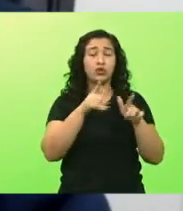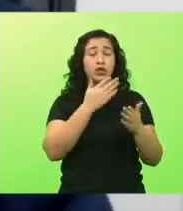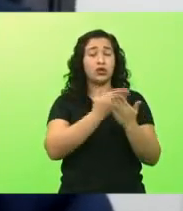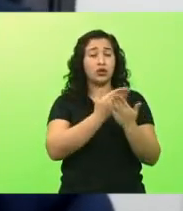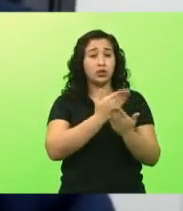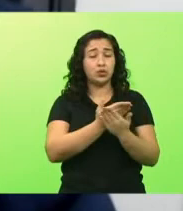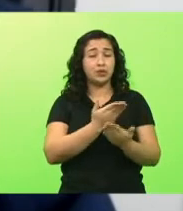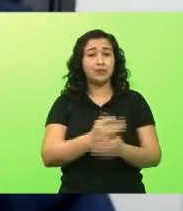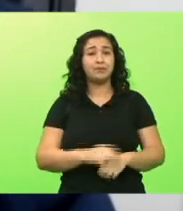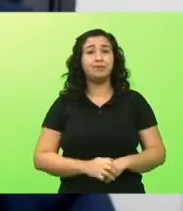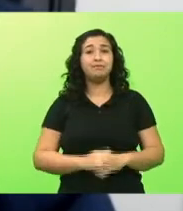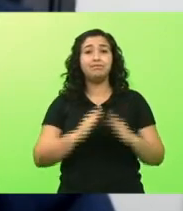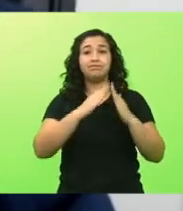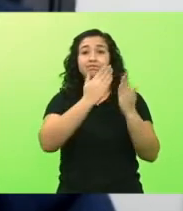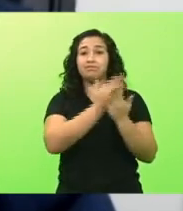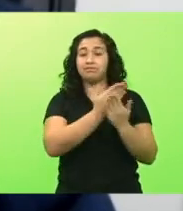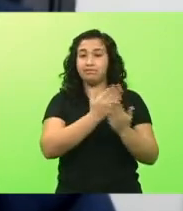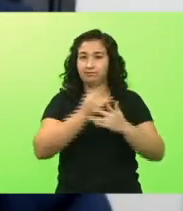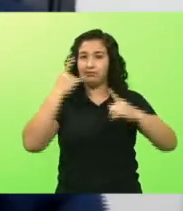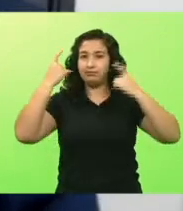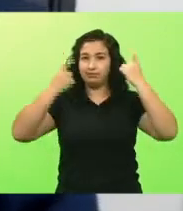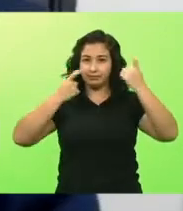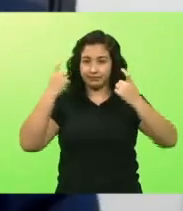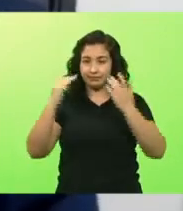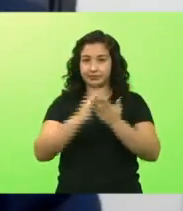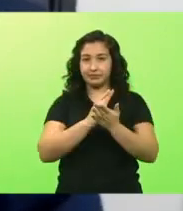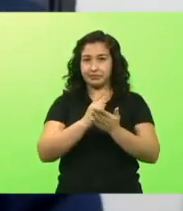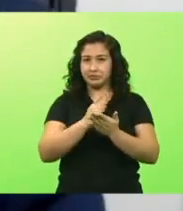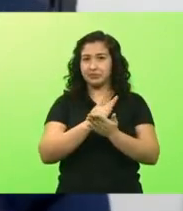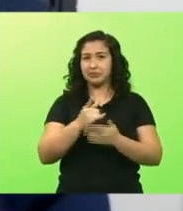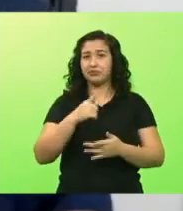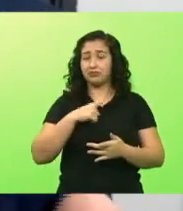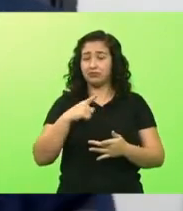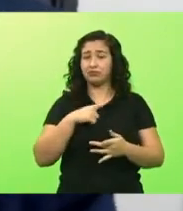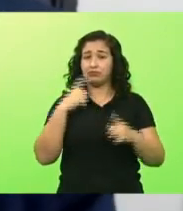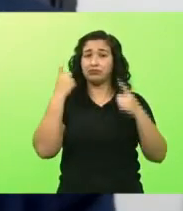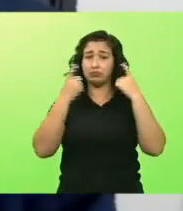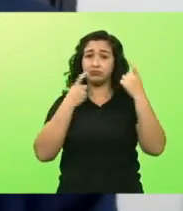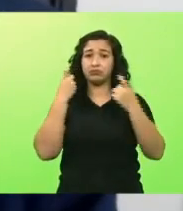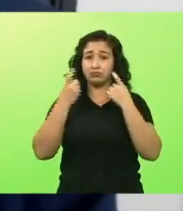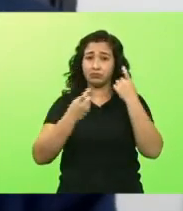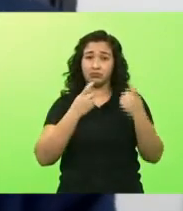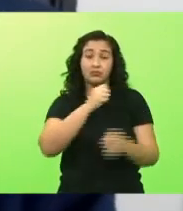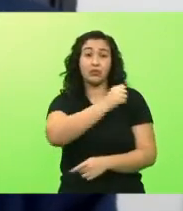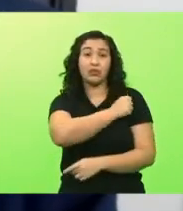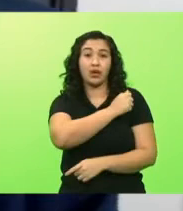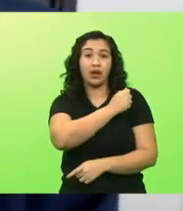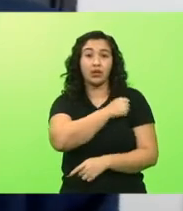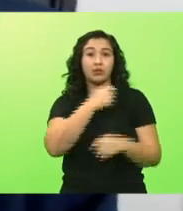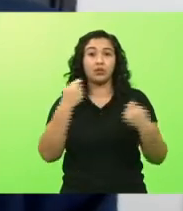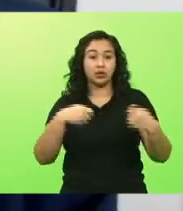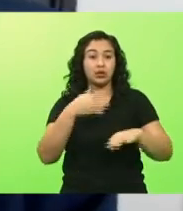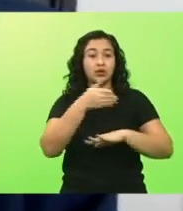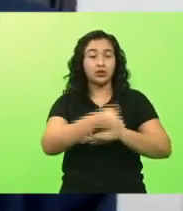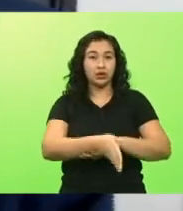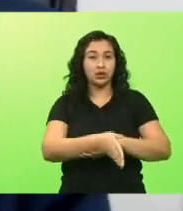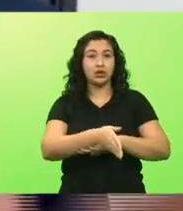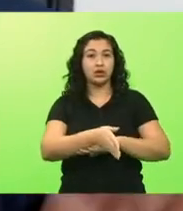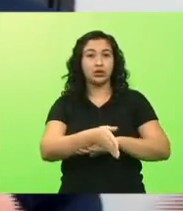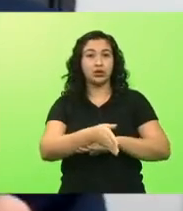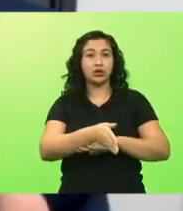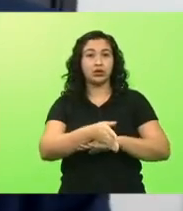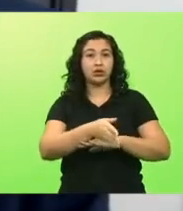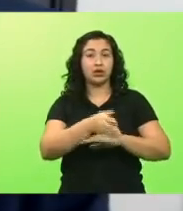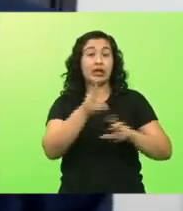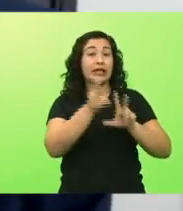que efetivamente se preocupam estão se preocupando. O aluno tem que estar no horário da aula, tem